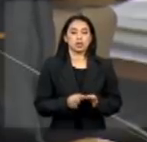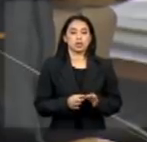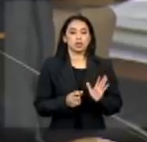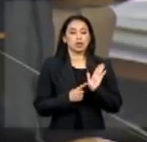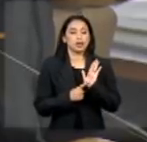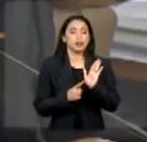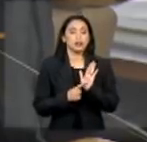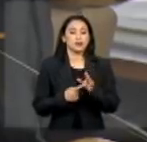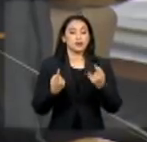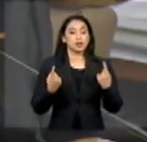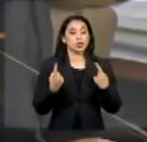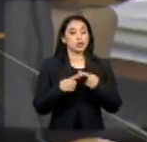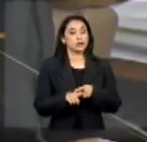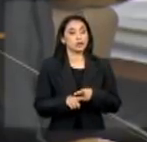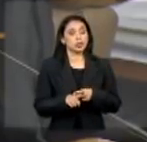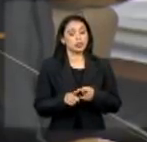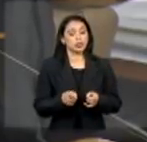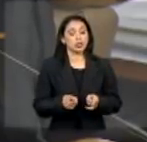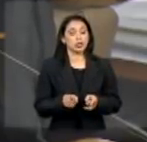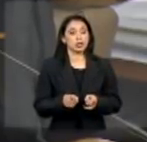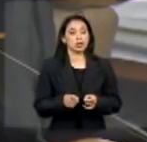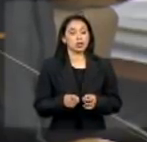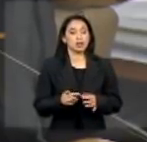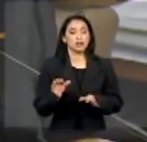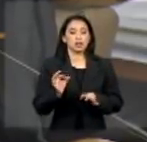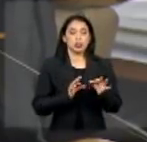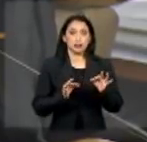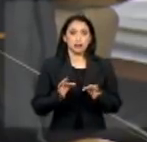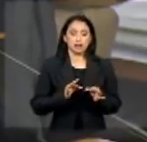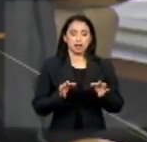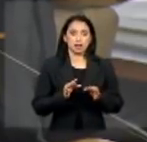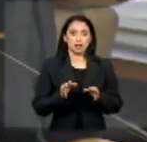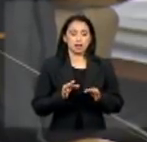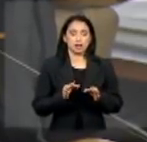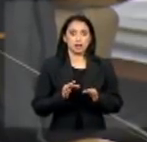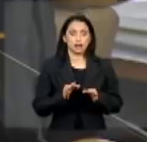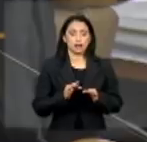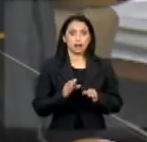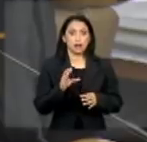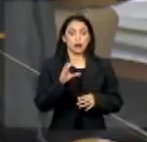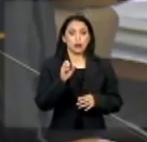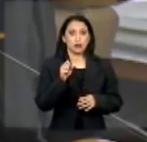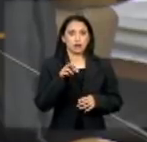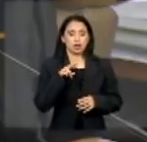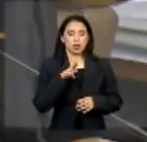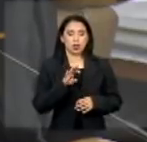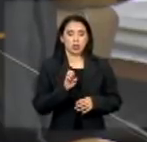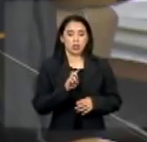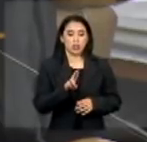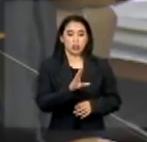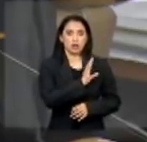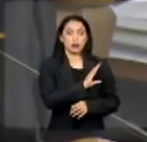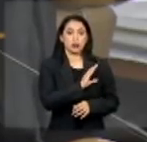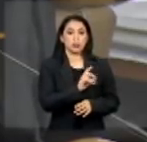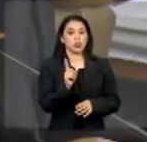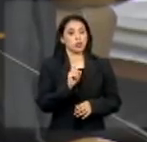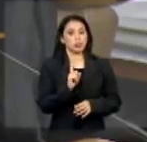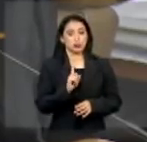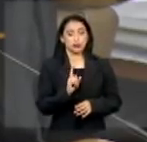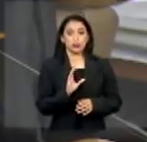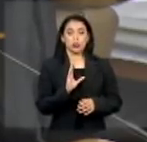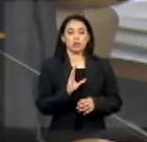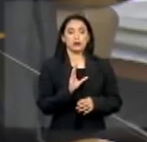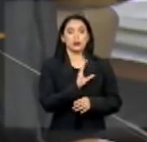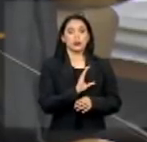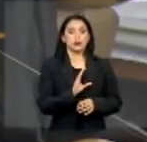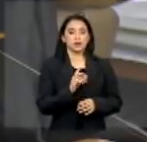controvérsia acerca da ordem de alegações finais entre co réus colaboradores e não colaboradores o advento da lei